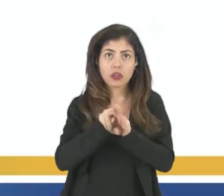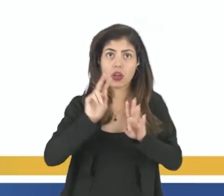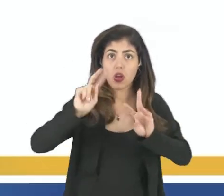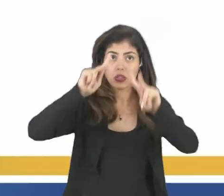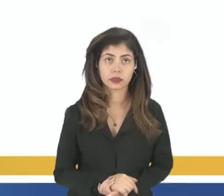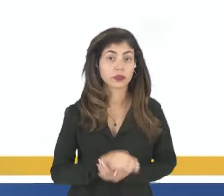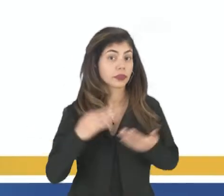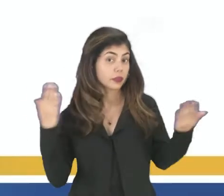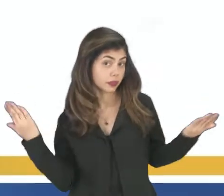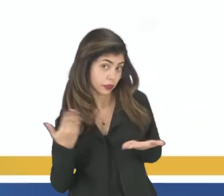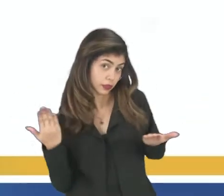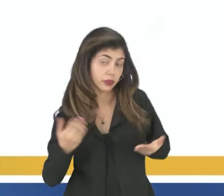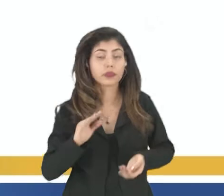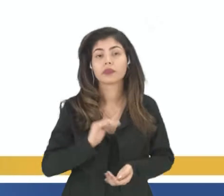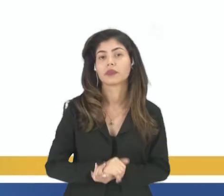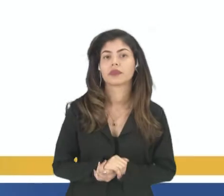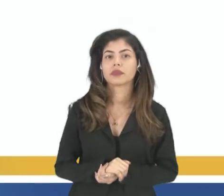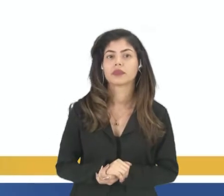ou degradantes. Agora a